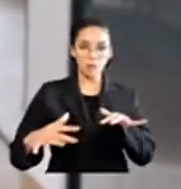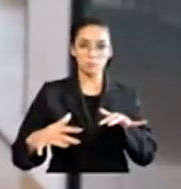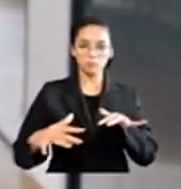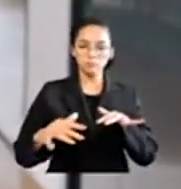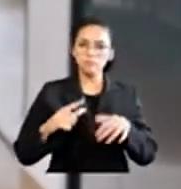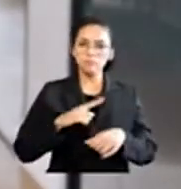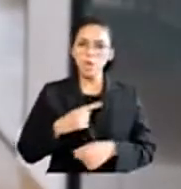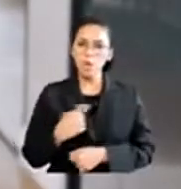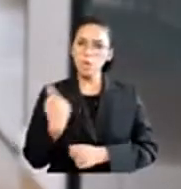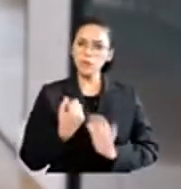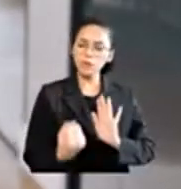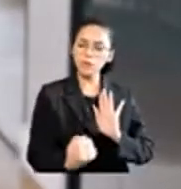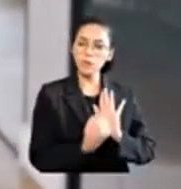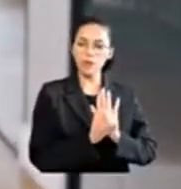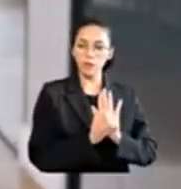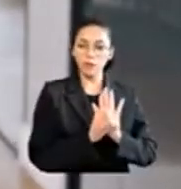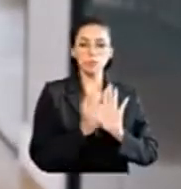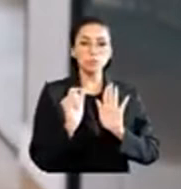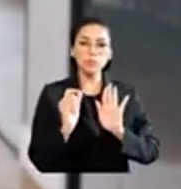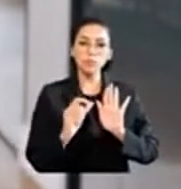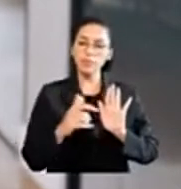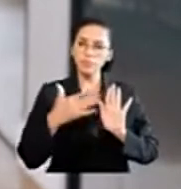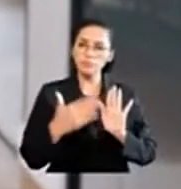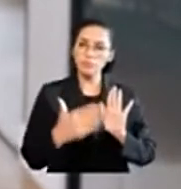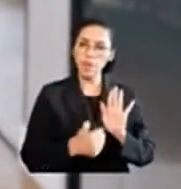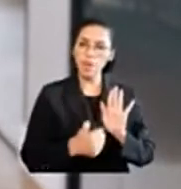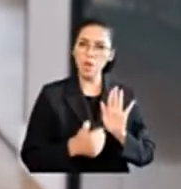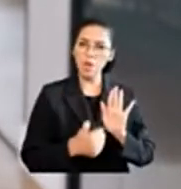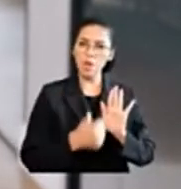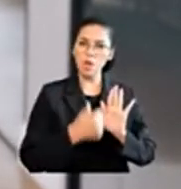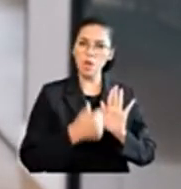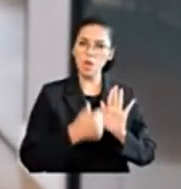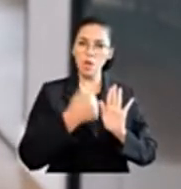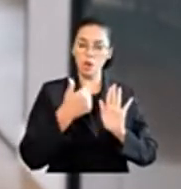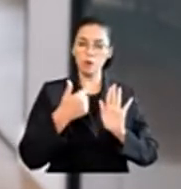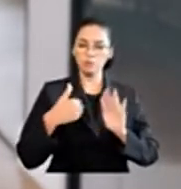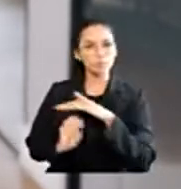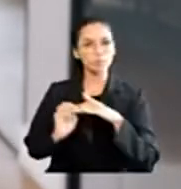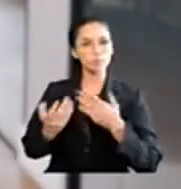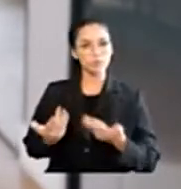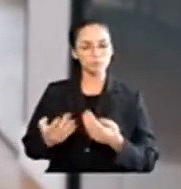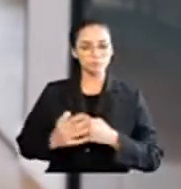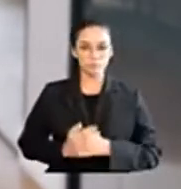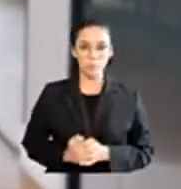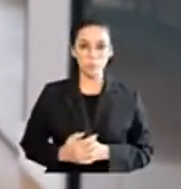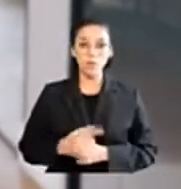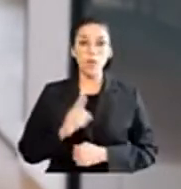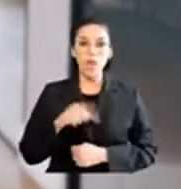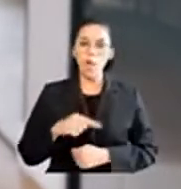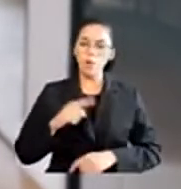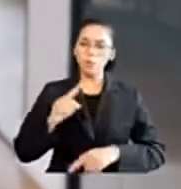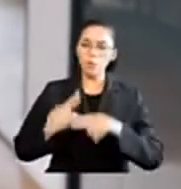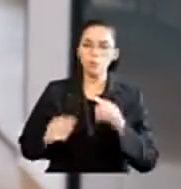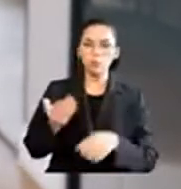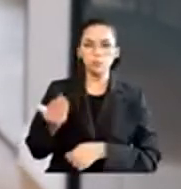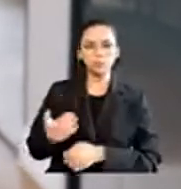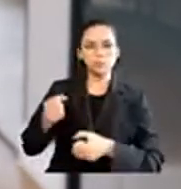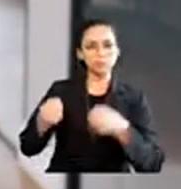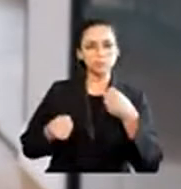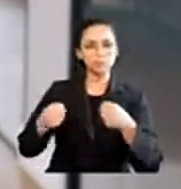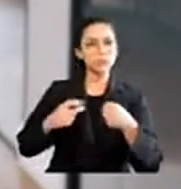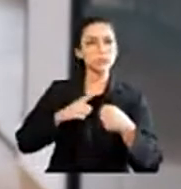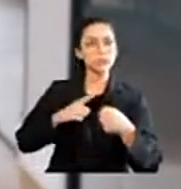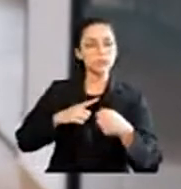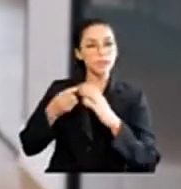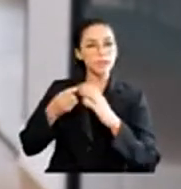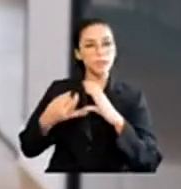marcas o que há de melhor na indústria. O novo Fiat Scudo é um produto que possui características incríveis